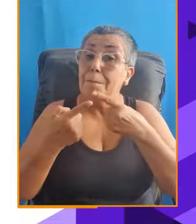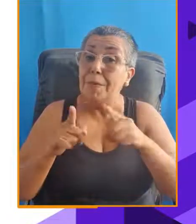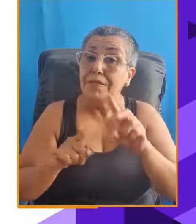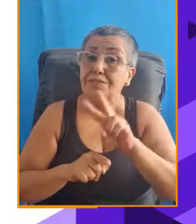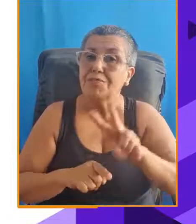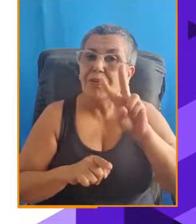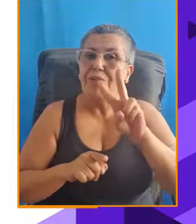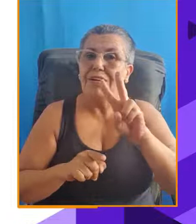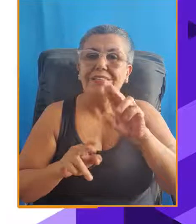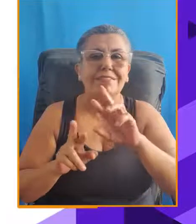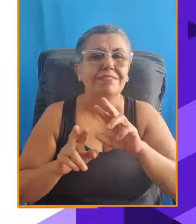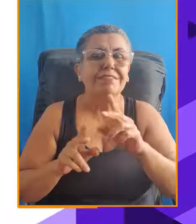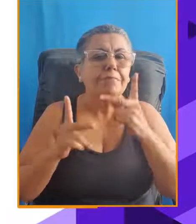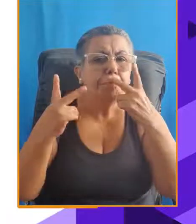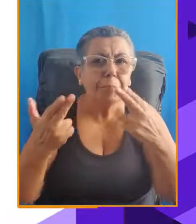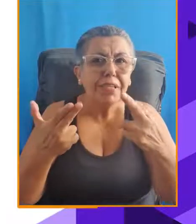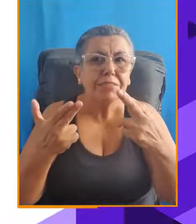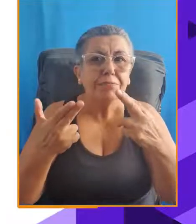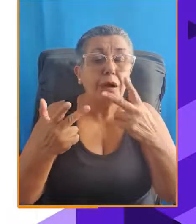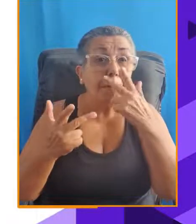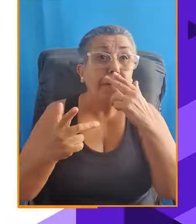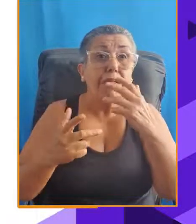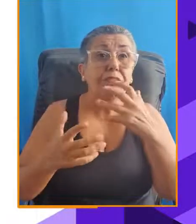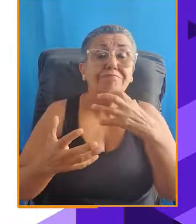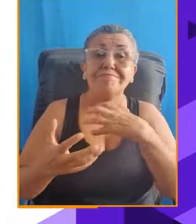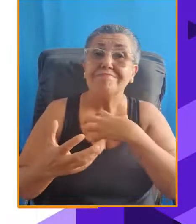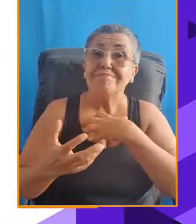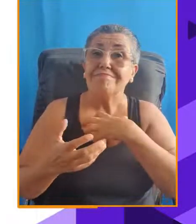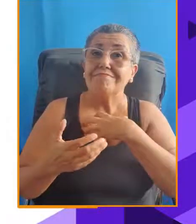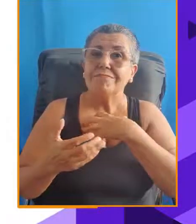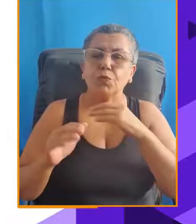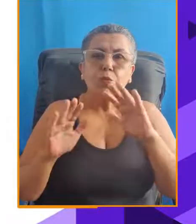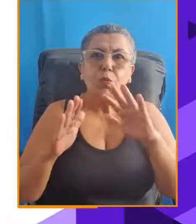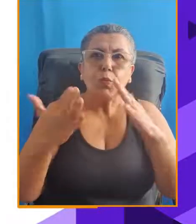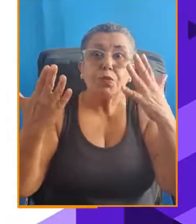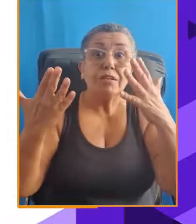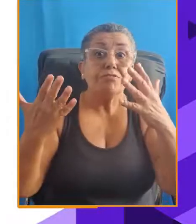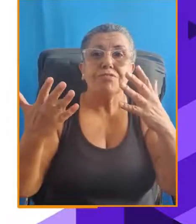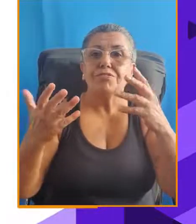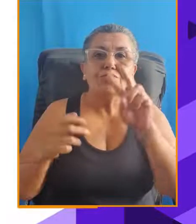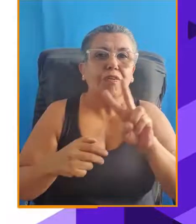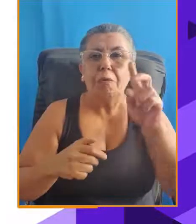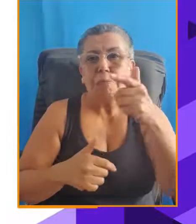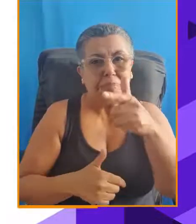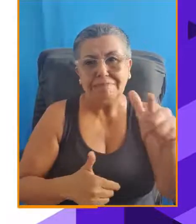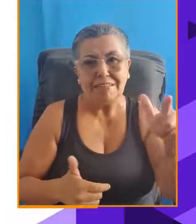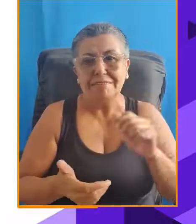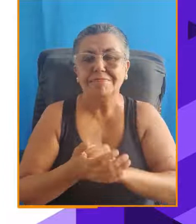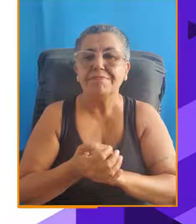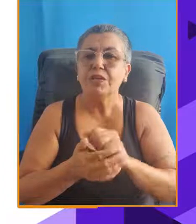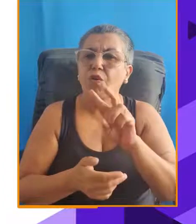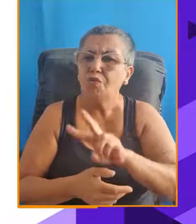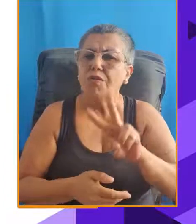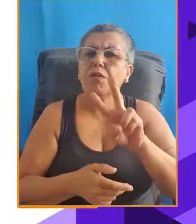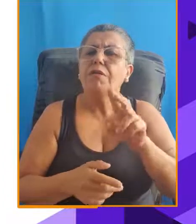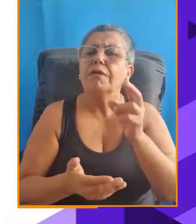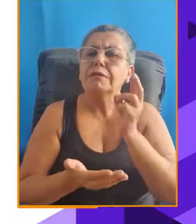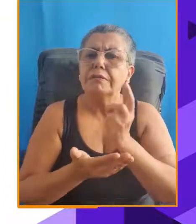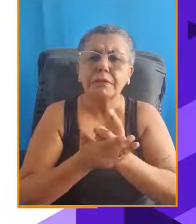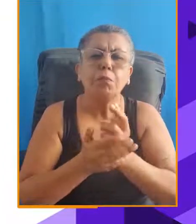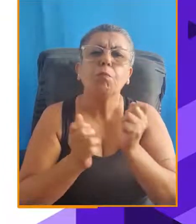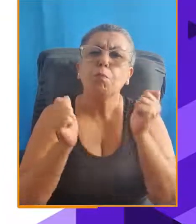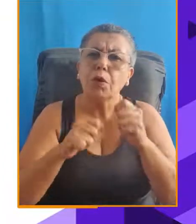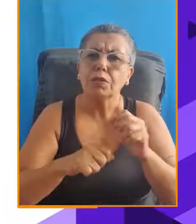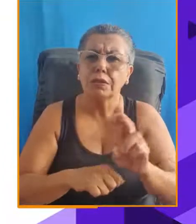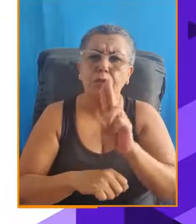que transmite sensação de sobriedade e ausência de contraste de valor. O valor também